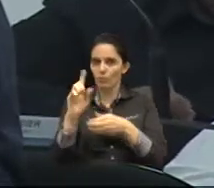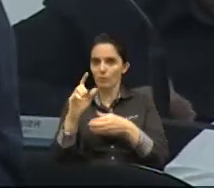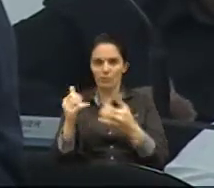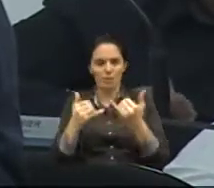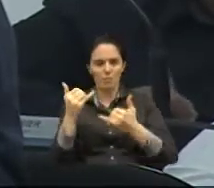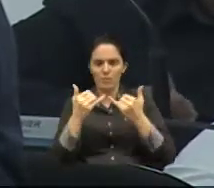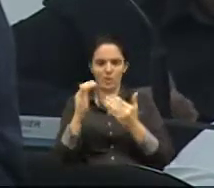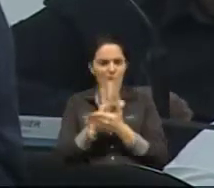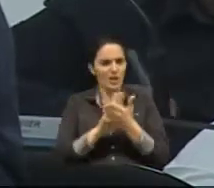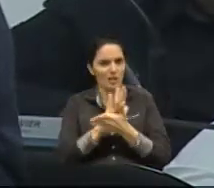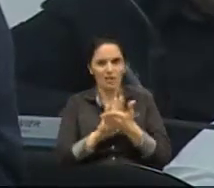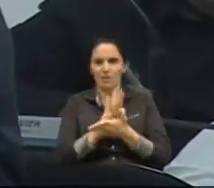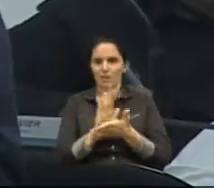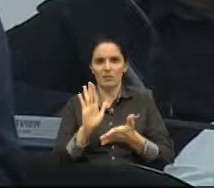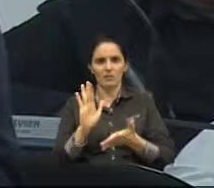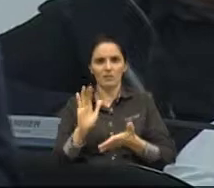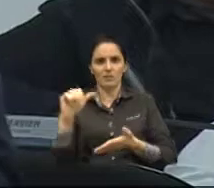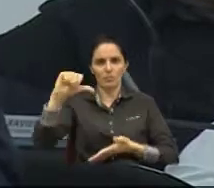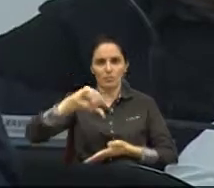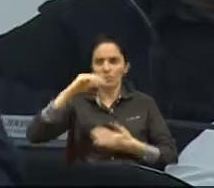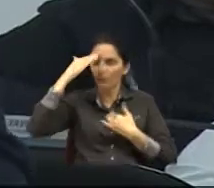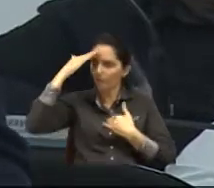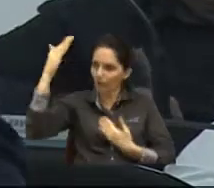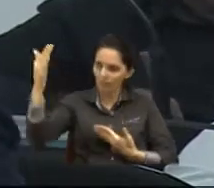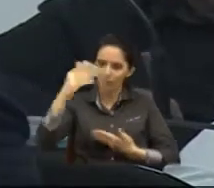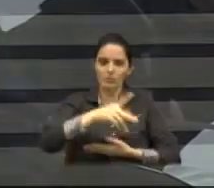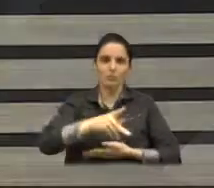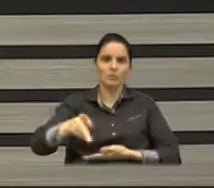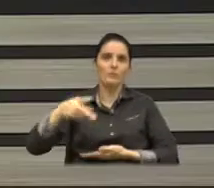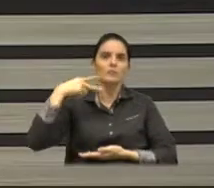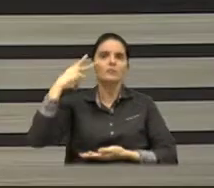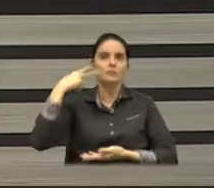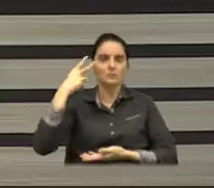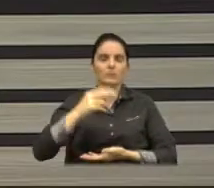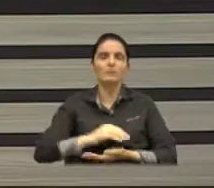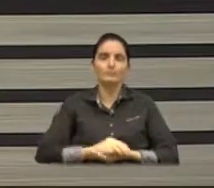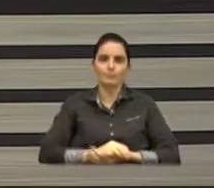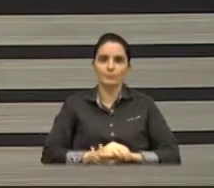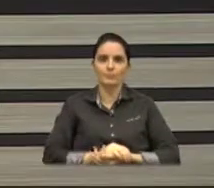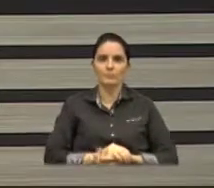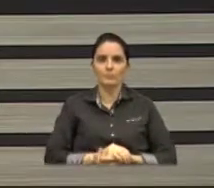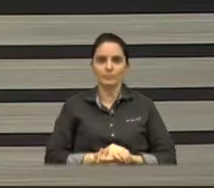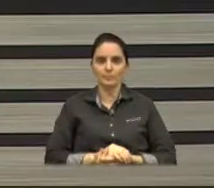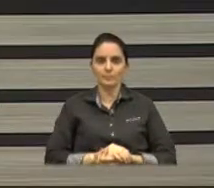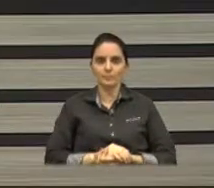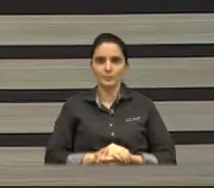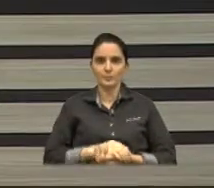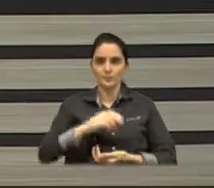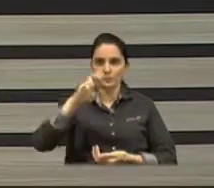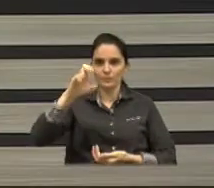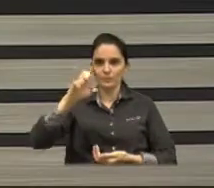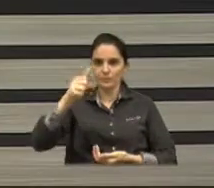prejudicando. Isso é tudo. Agradeço, senhor presidente, e a todos os nobres colegas. Moção número